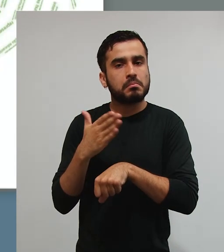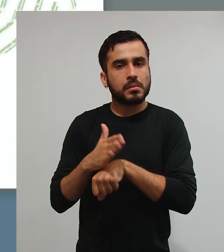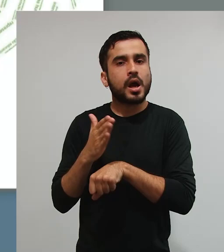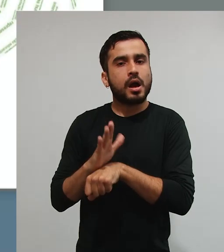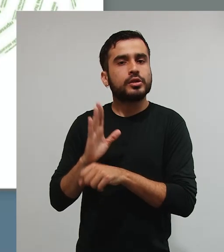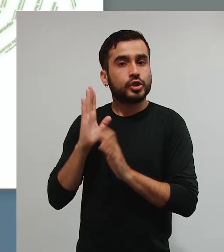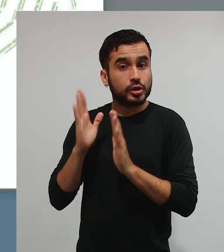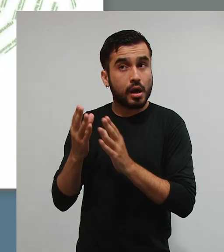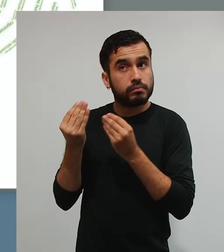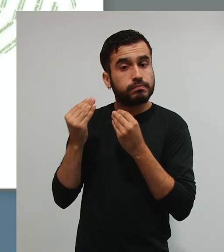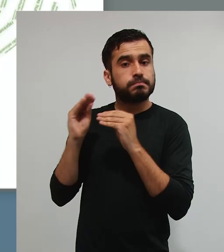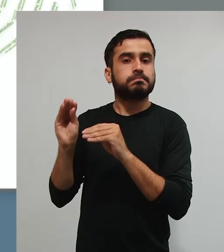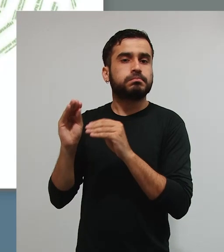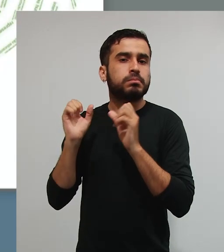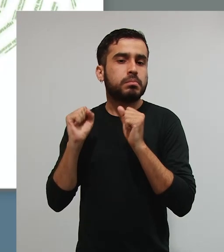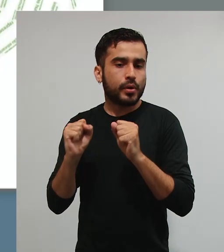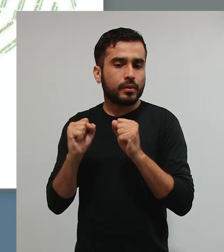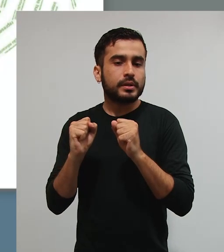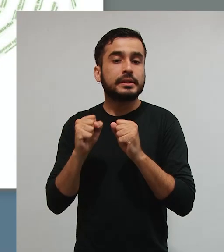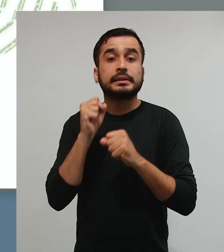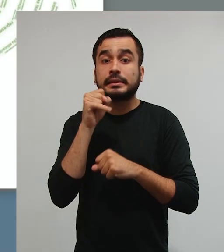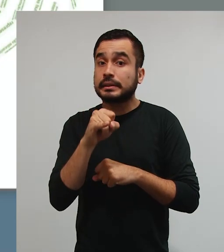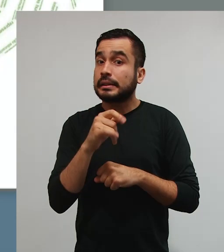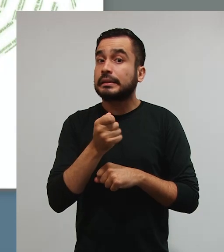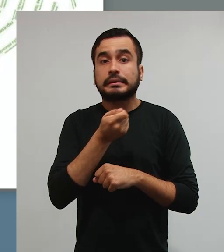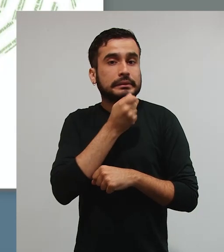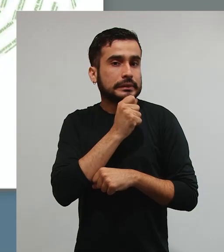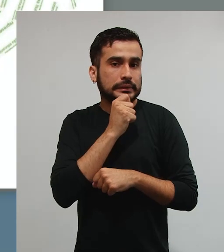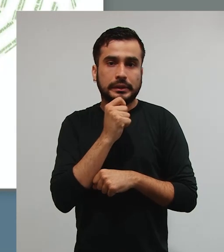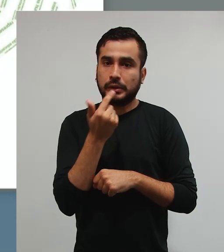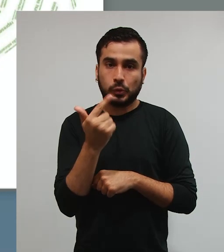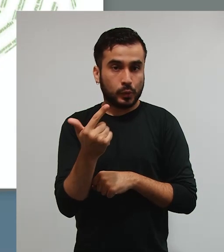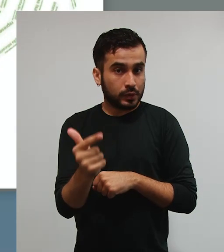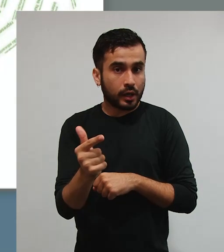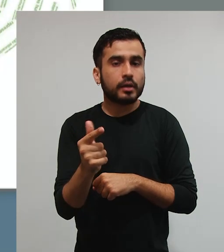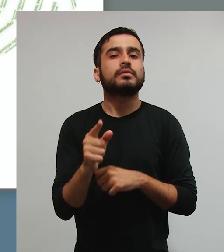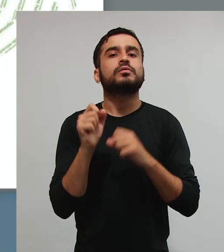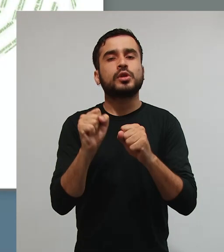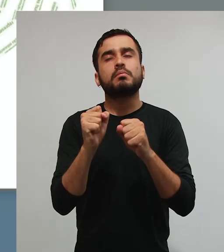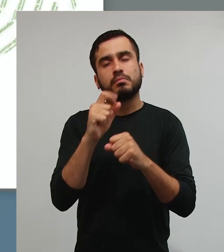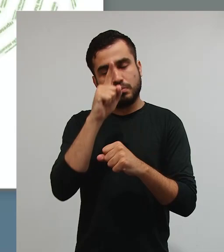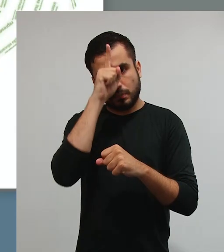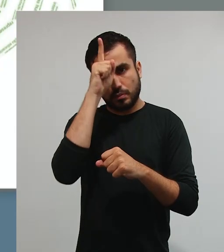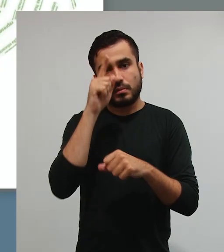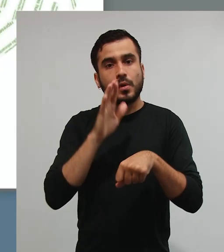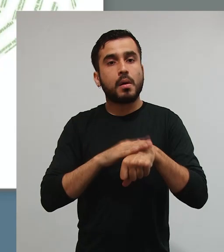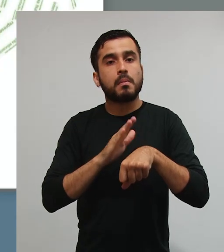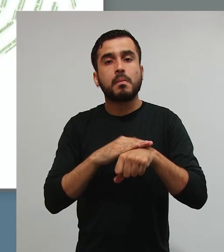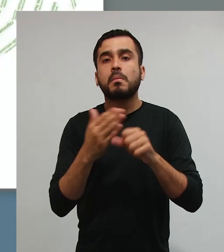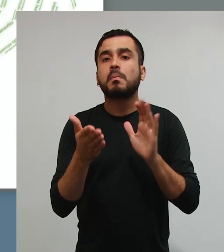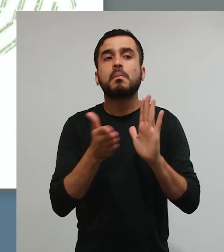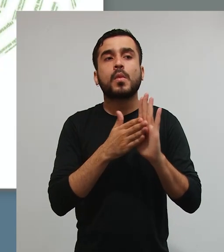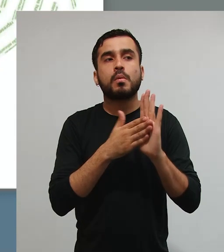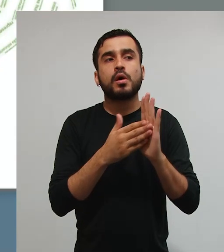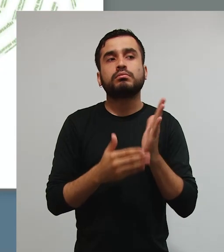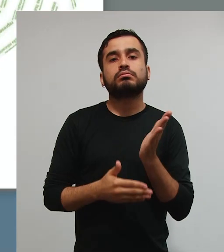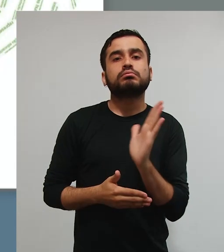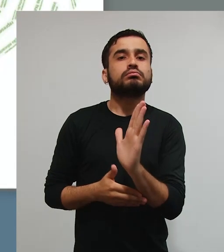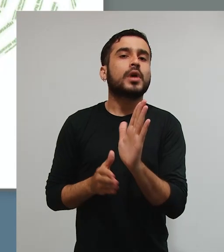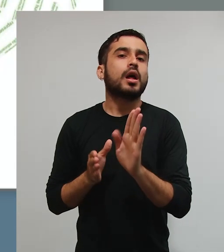escrevem essas propostas, essas ações. Se a instituição não realiza, vocês escrevem as propostas,